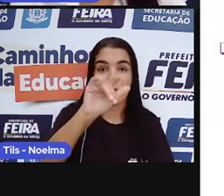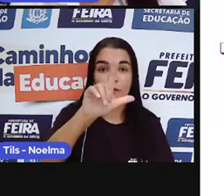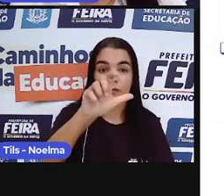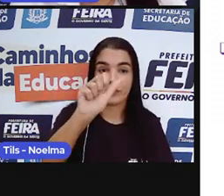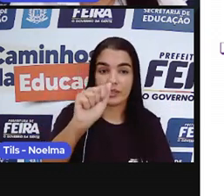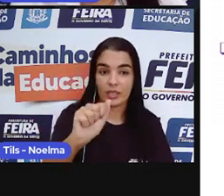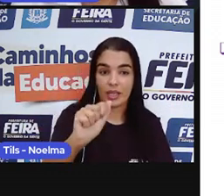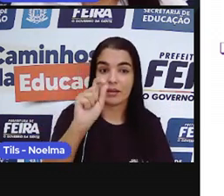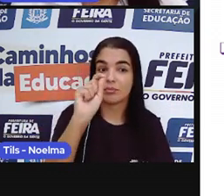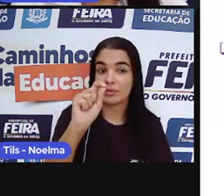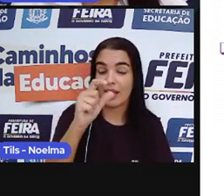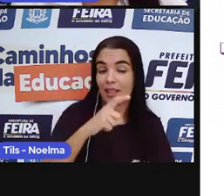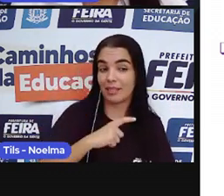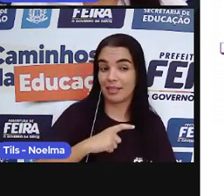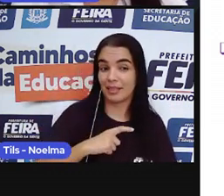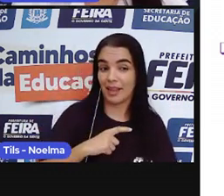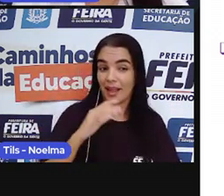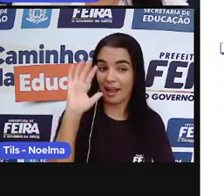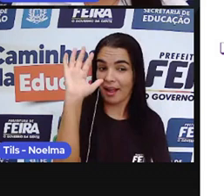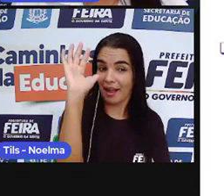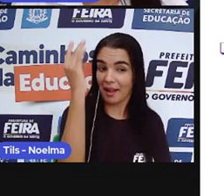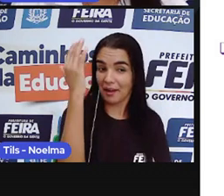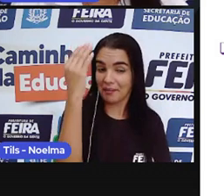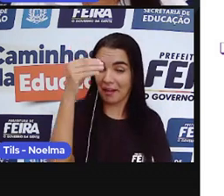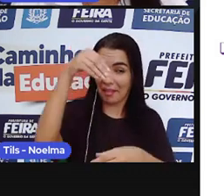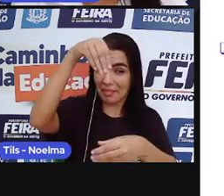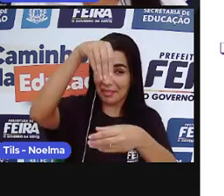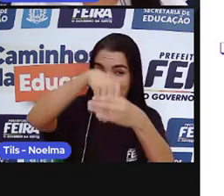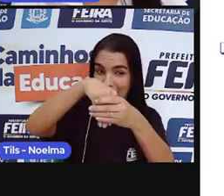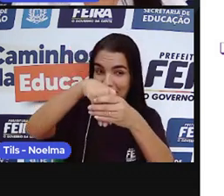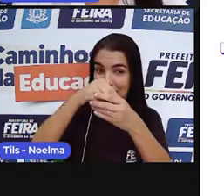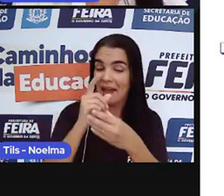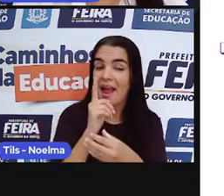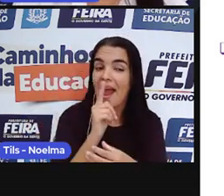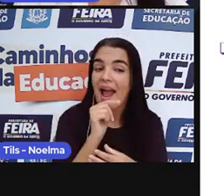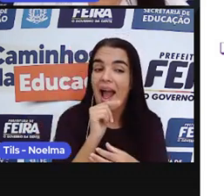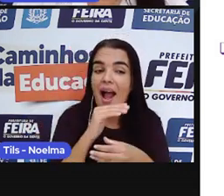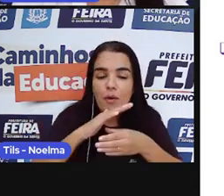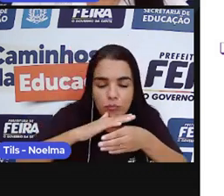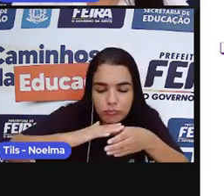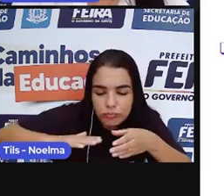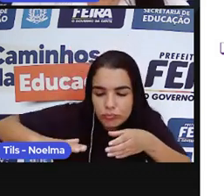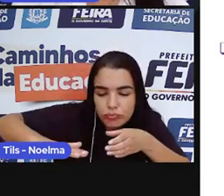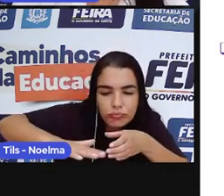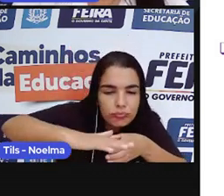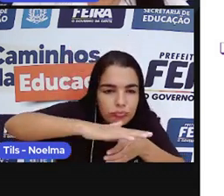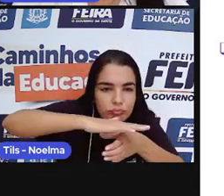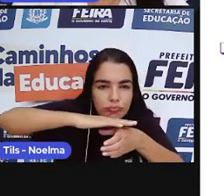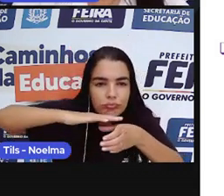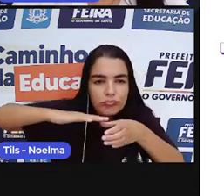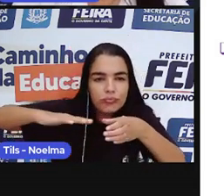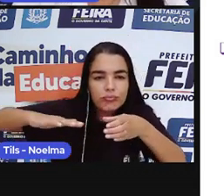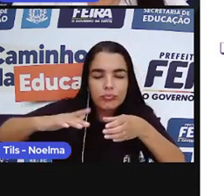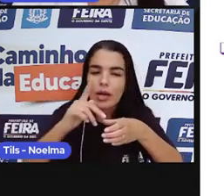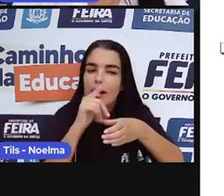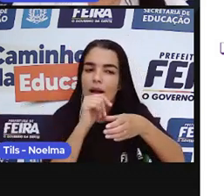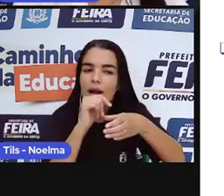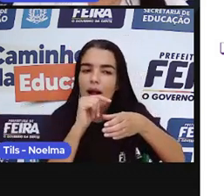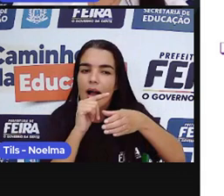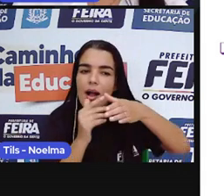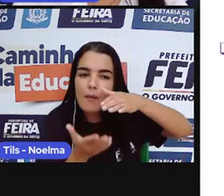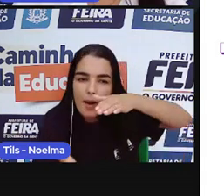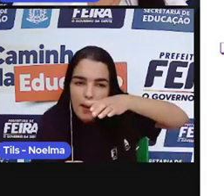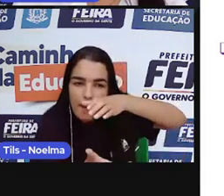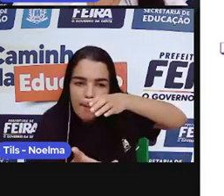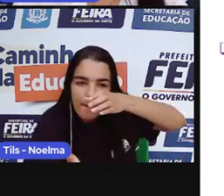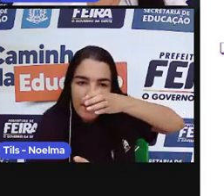seja, plantas que sobrevivem, que vivem da água ali, né? Dentro de... com a presença